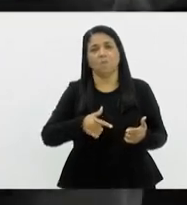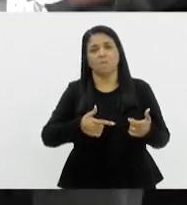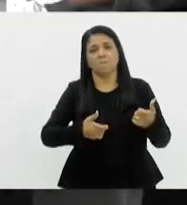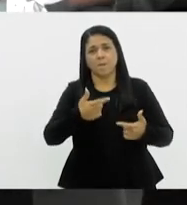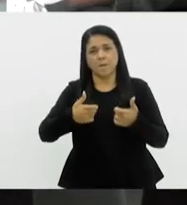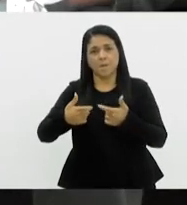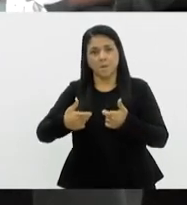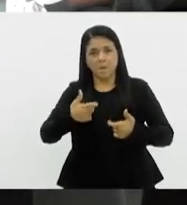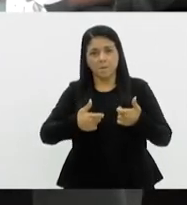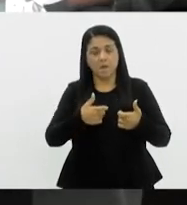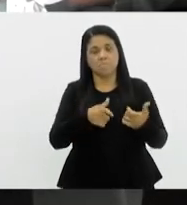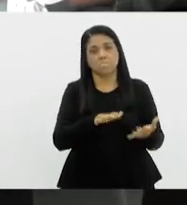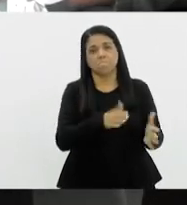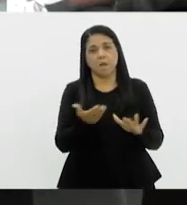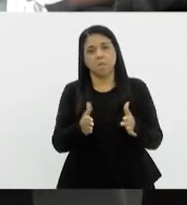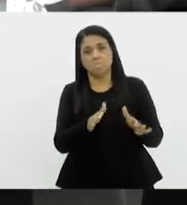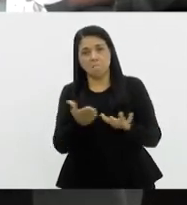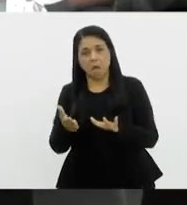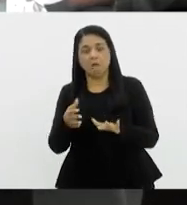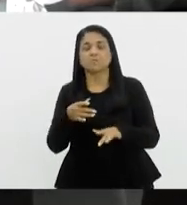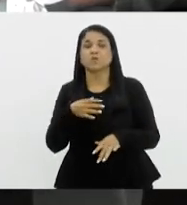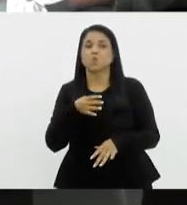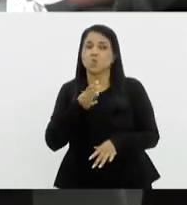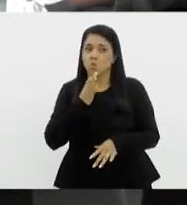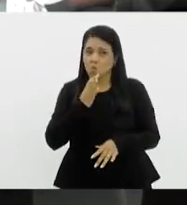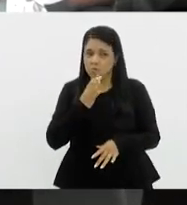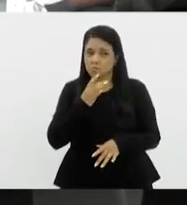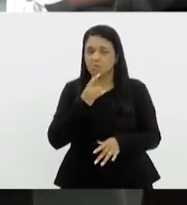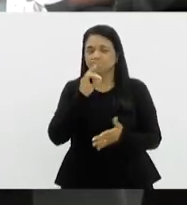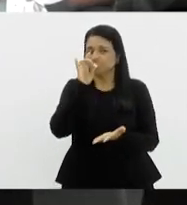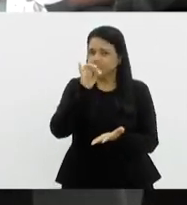né, e reconheceu a atrocidade que cometeu.